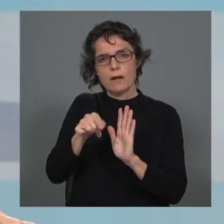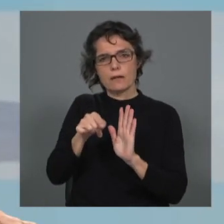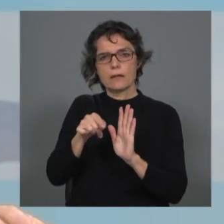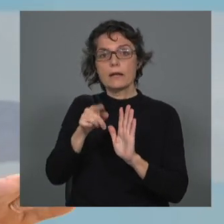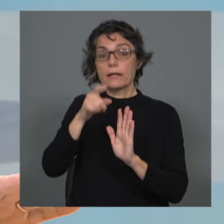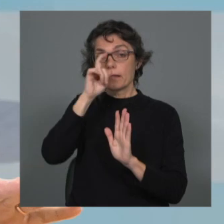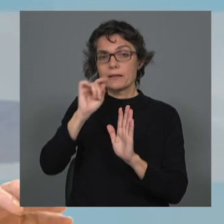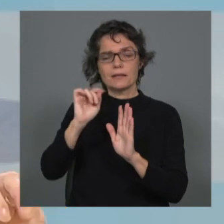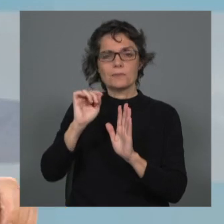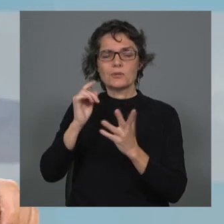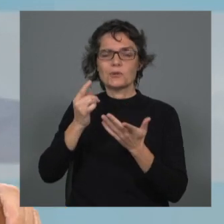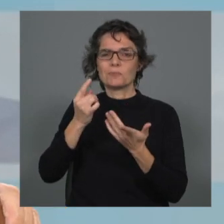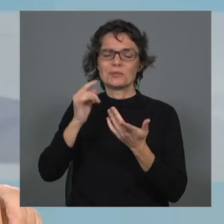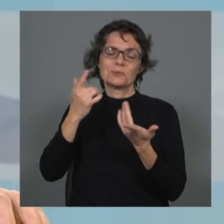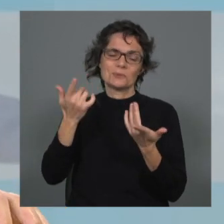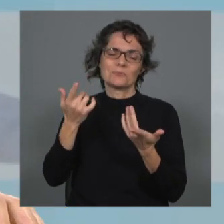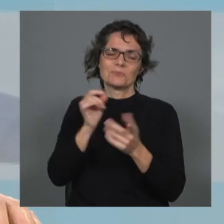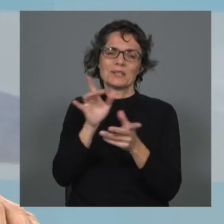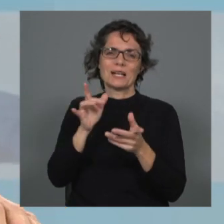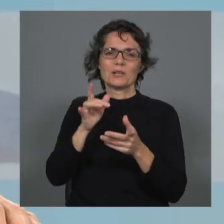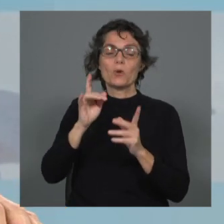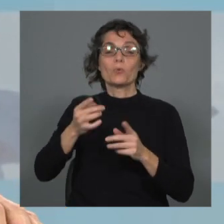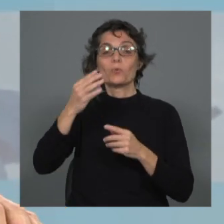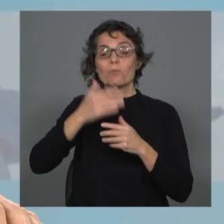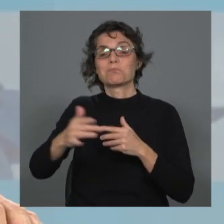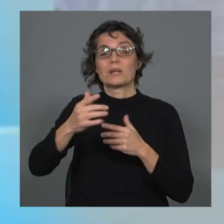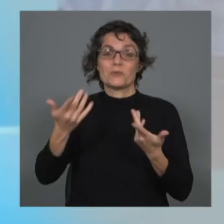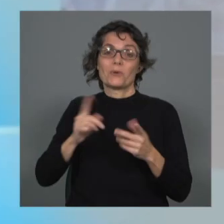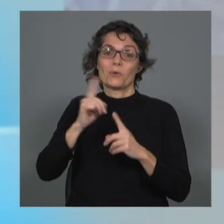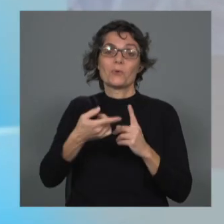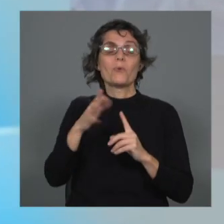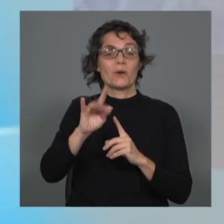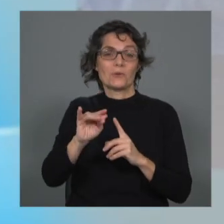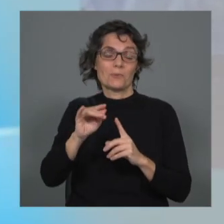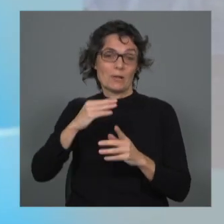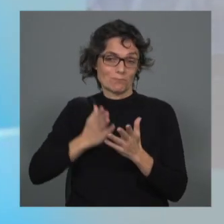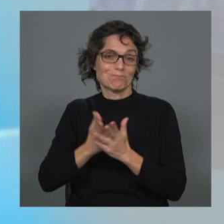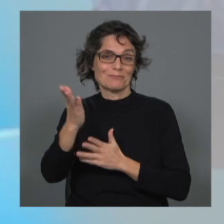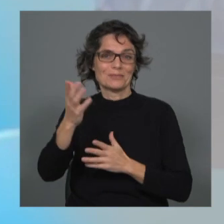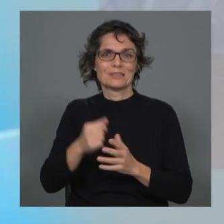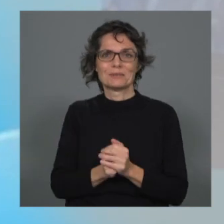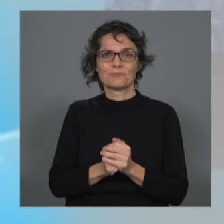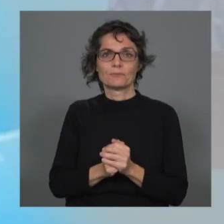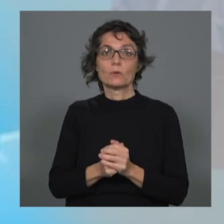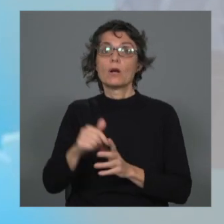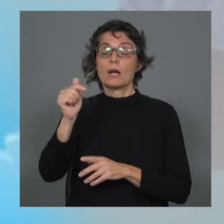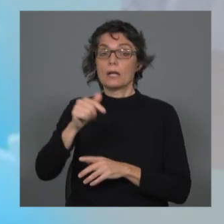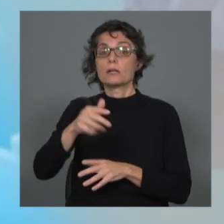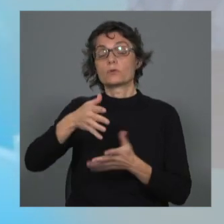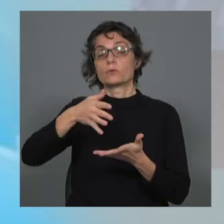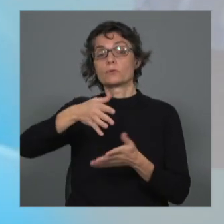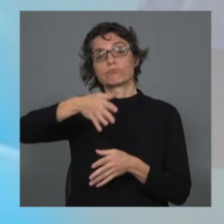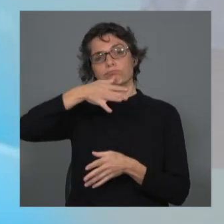se todos os outros dias também não fosse esse o seu desígnio. Trata-se de uma mensagem muito importante que merece ser